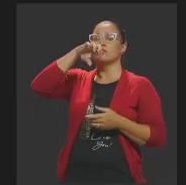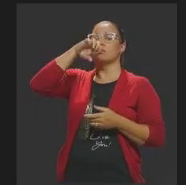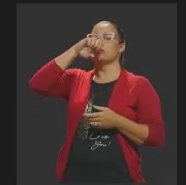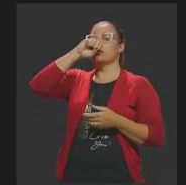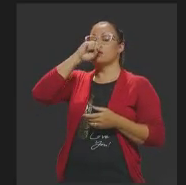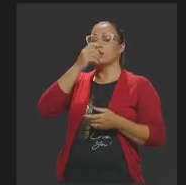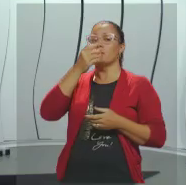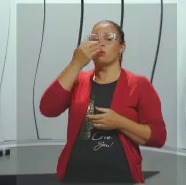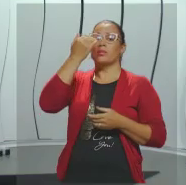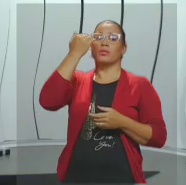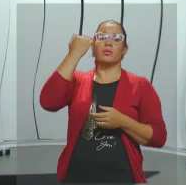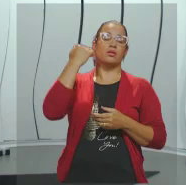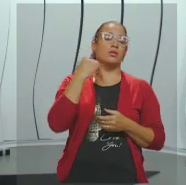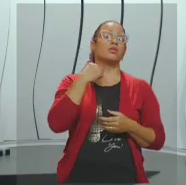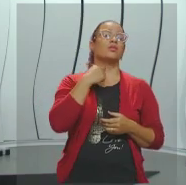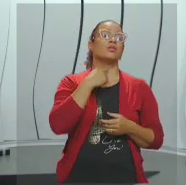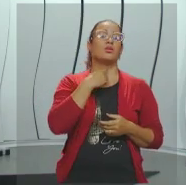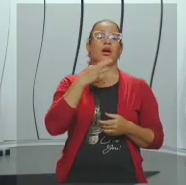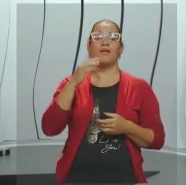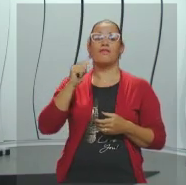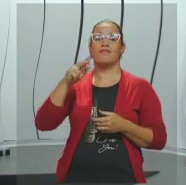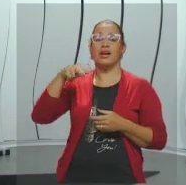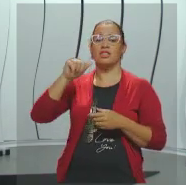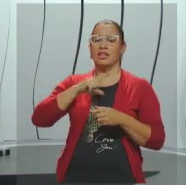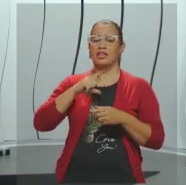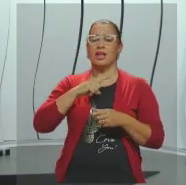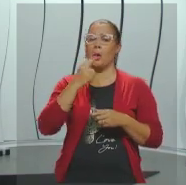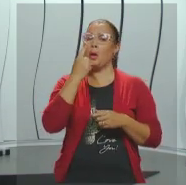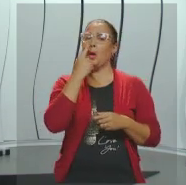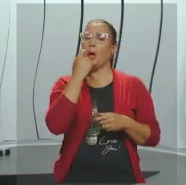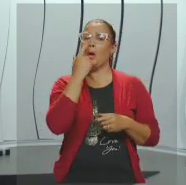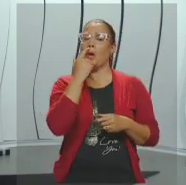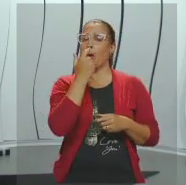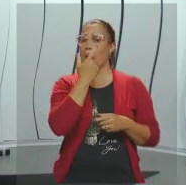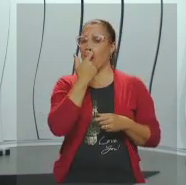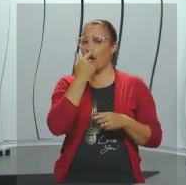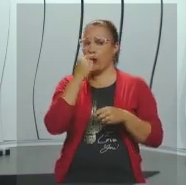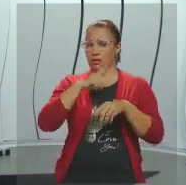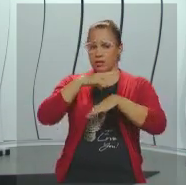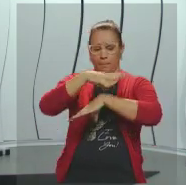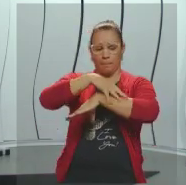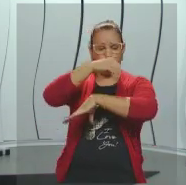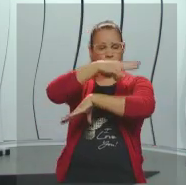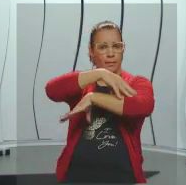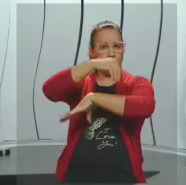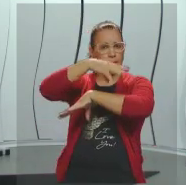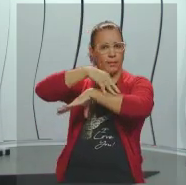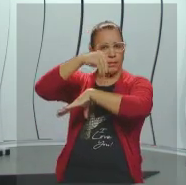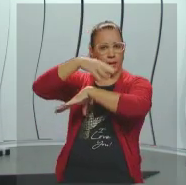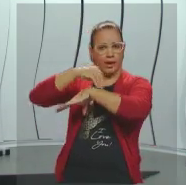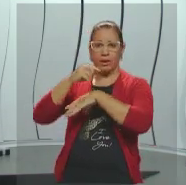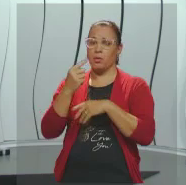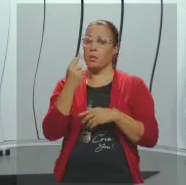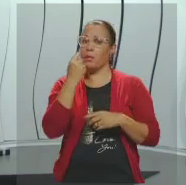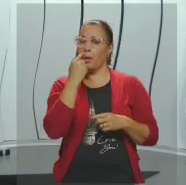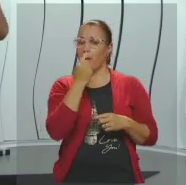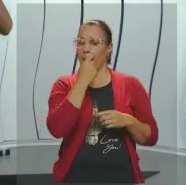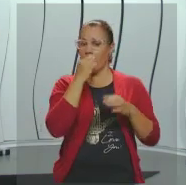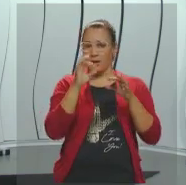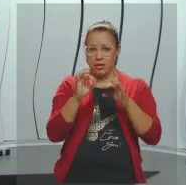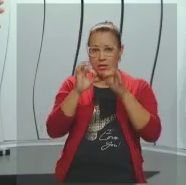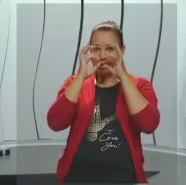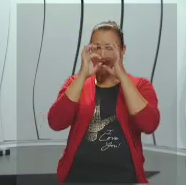faringe. Possuem pelos e muco protetores. Então, esses pelos que estão dentro do nariz, eles